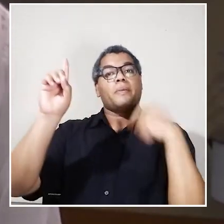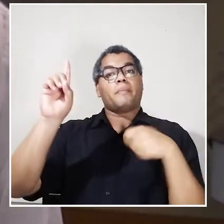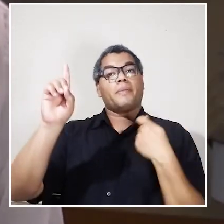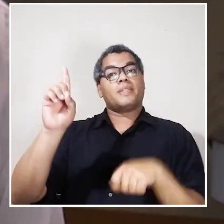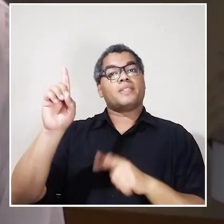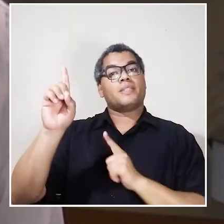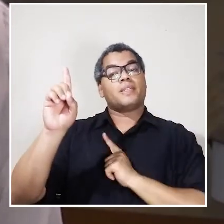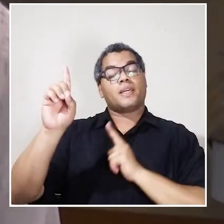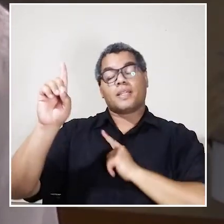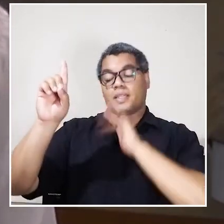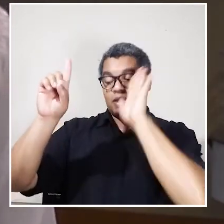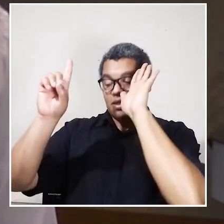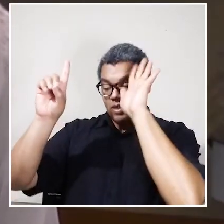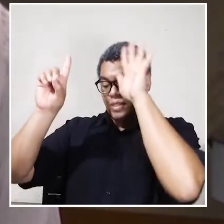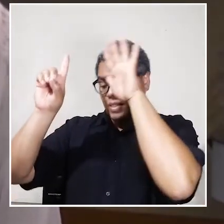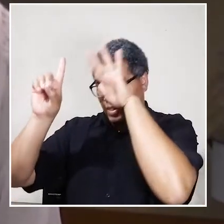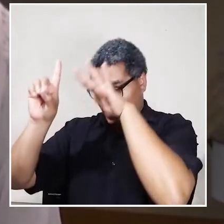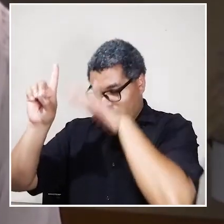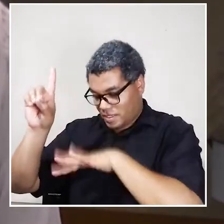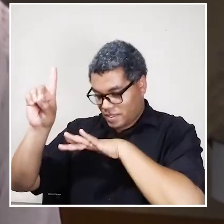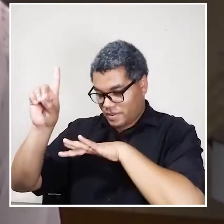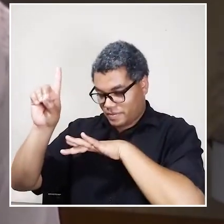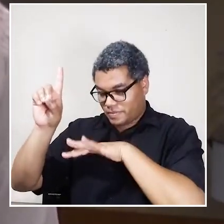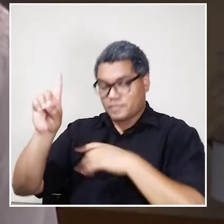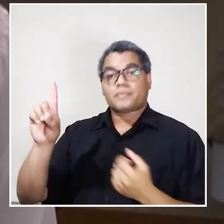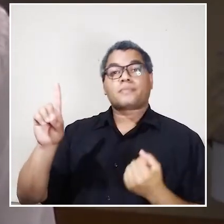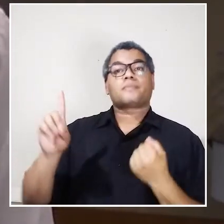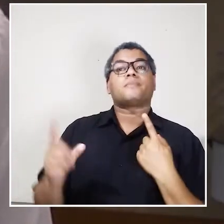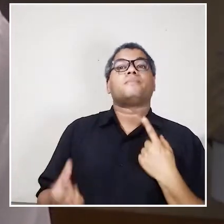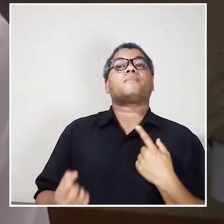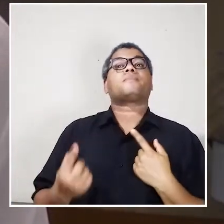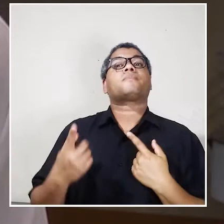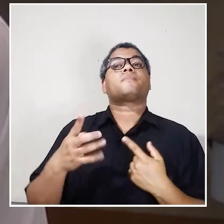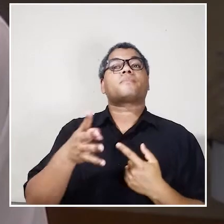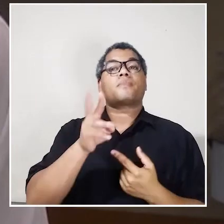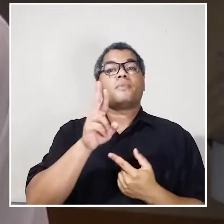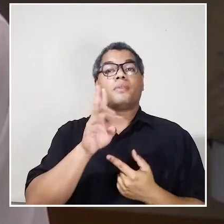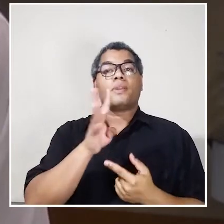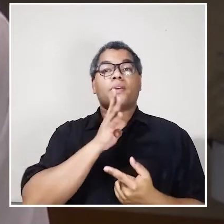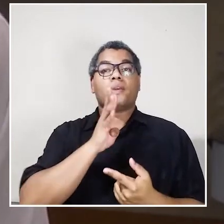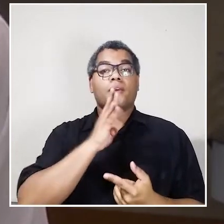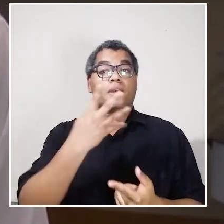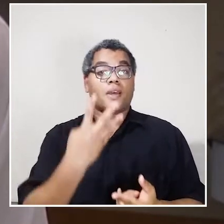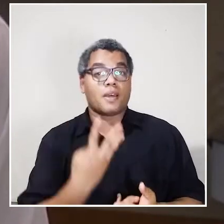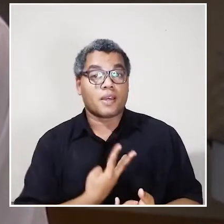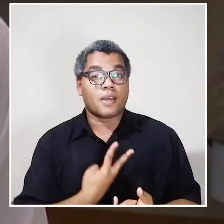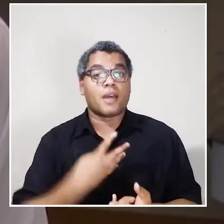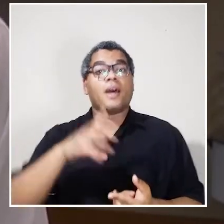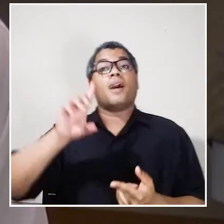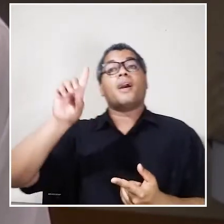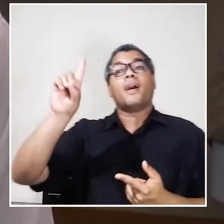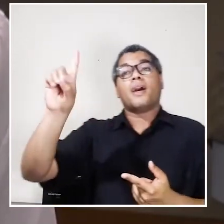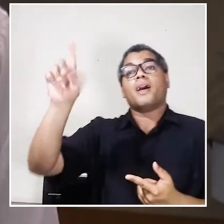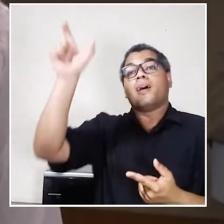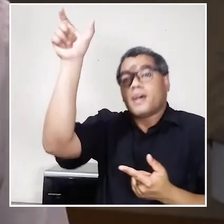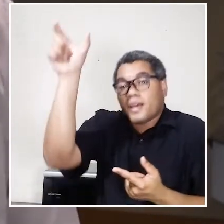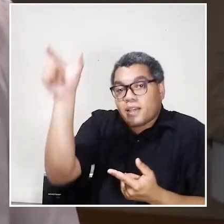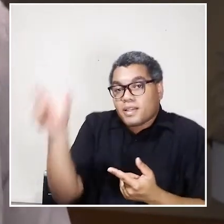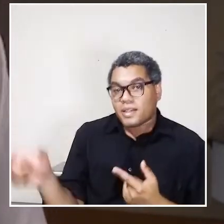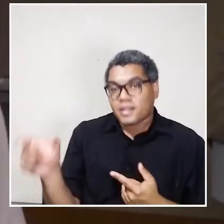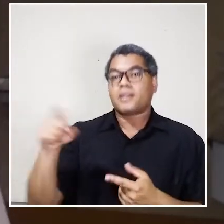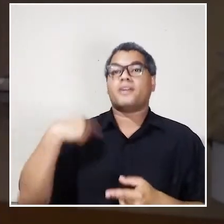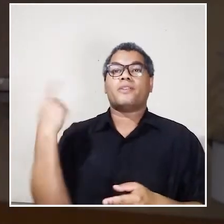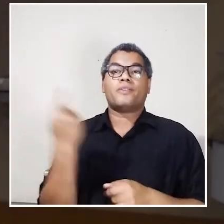buscar. Essa reverência, essa atitude de reconhecer quem é o nosso Deus. Nós